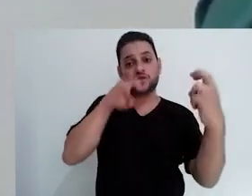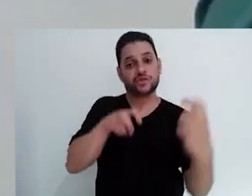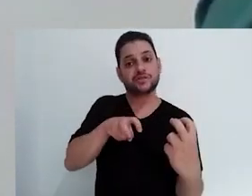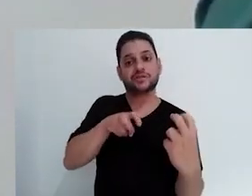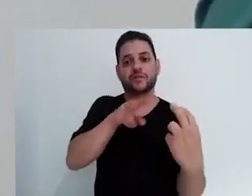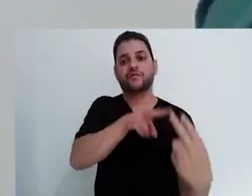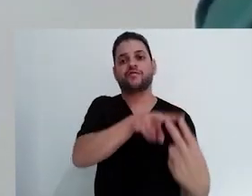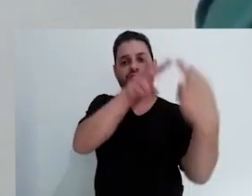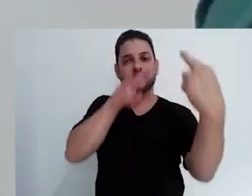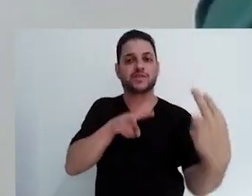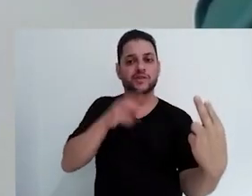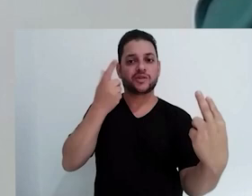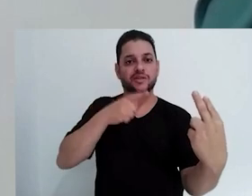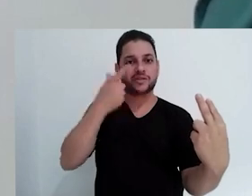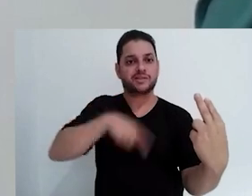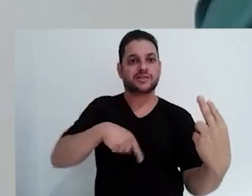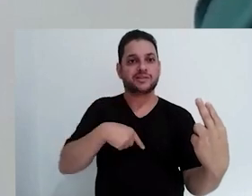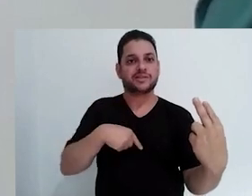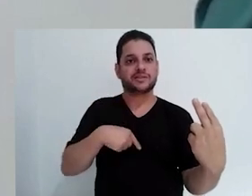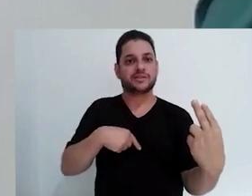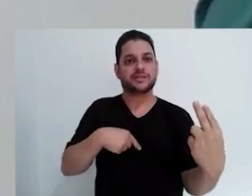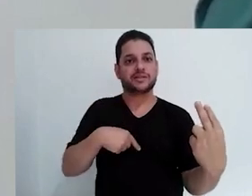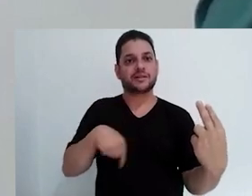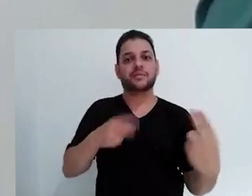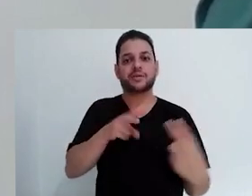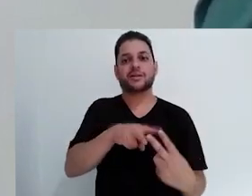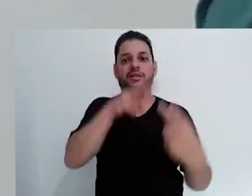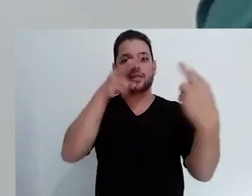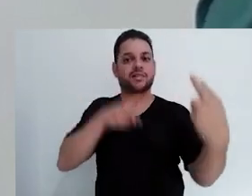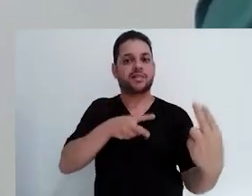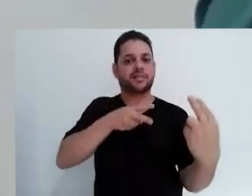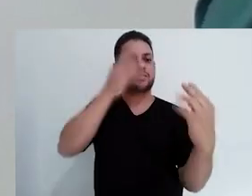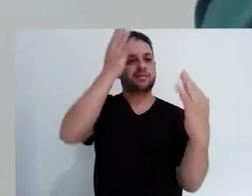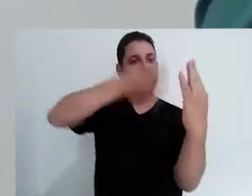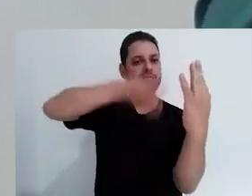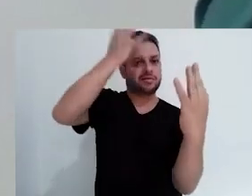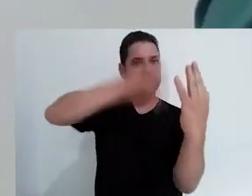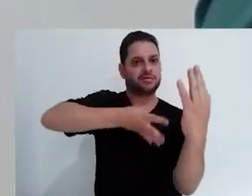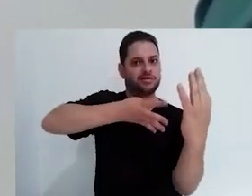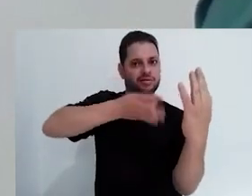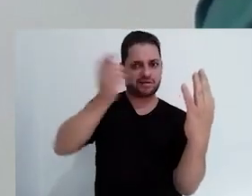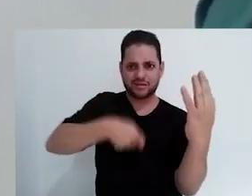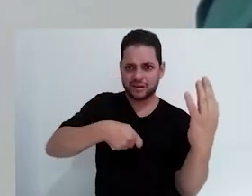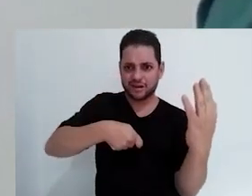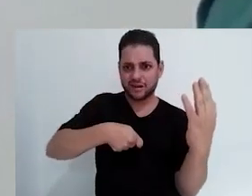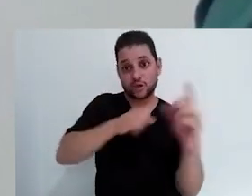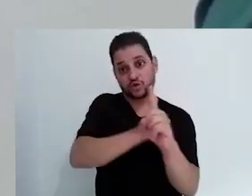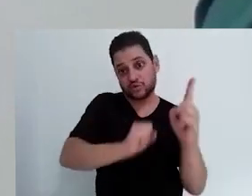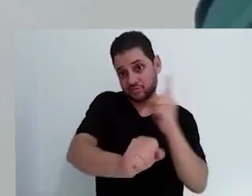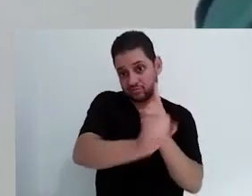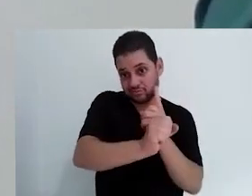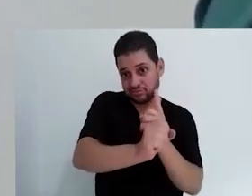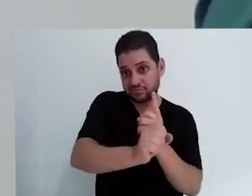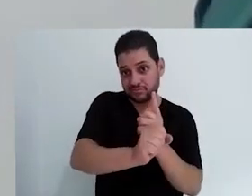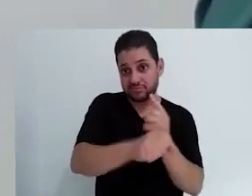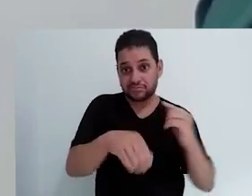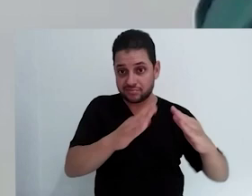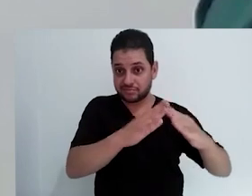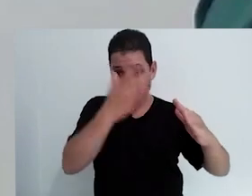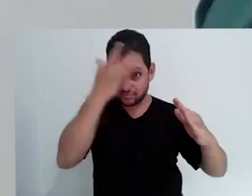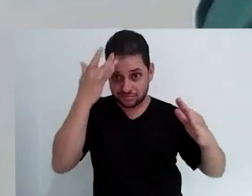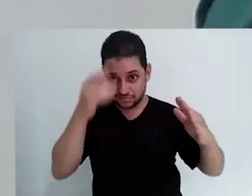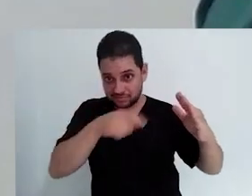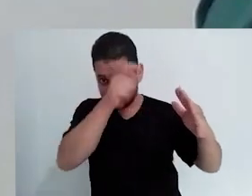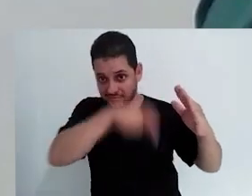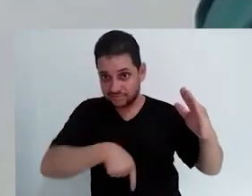gente não consegue mandar a parte pelo PJE para fazer uma perícia médica, para fazer uma perícia social que é na casa da pessoa. Então, pensando numa perspectiva